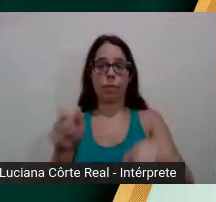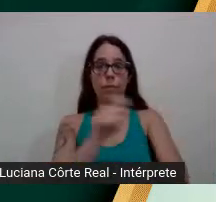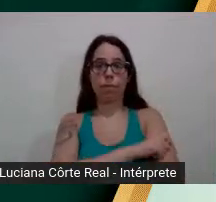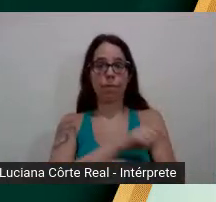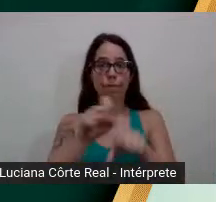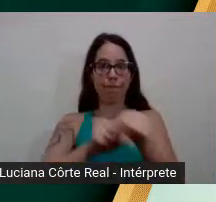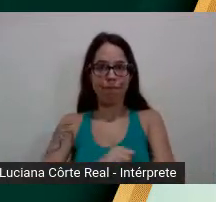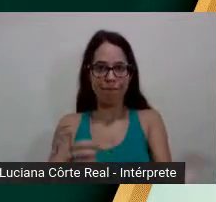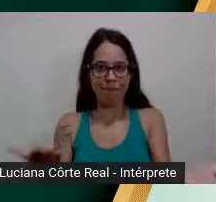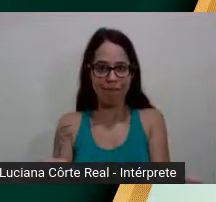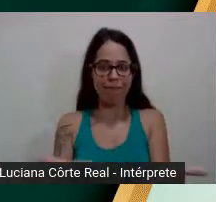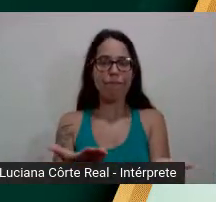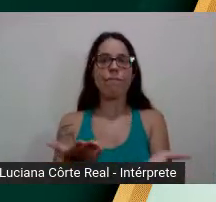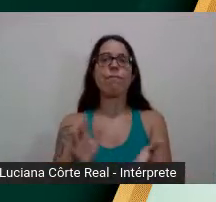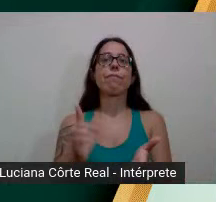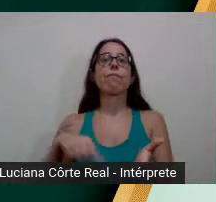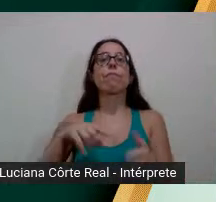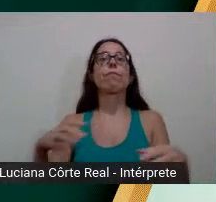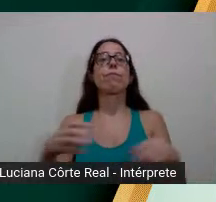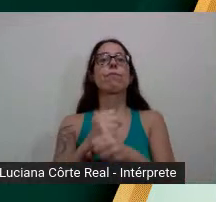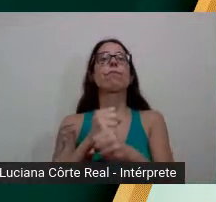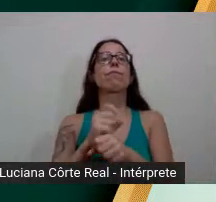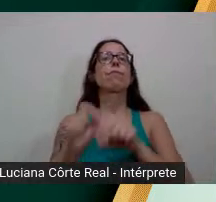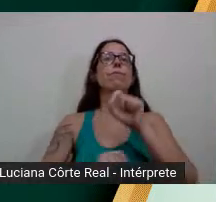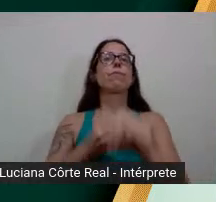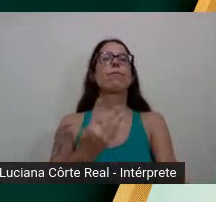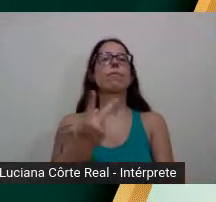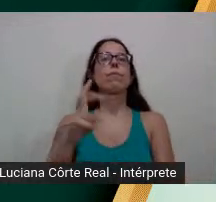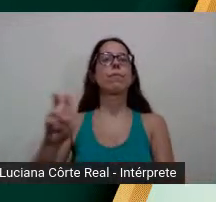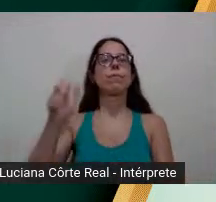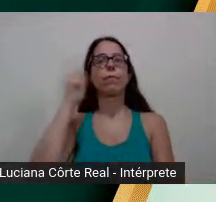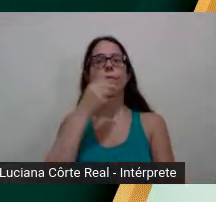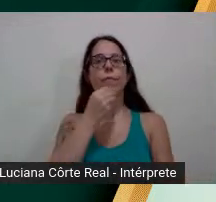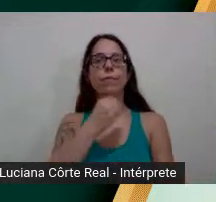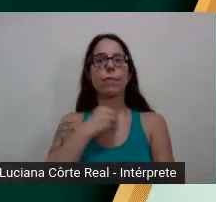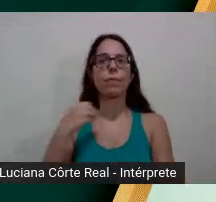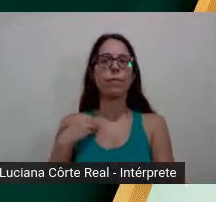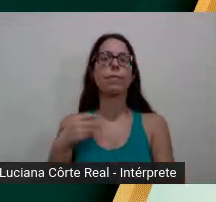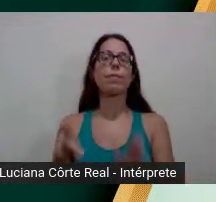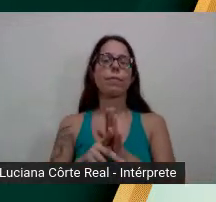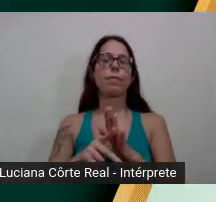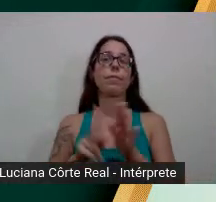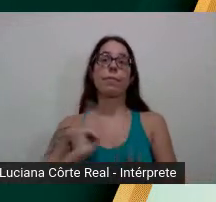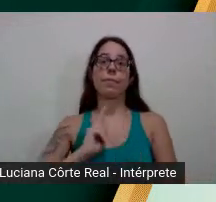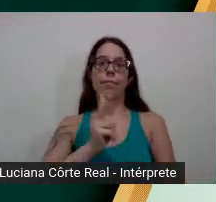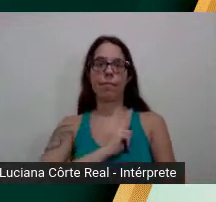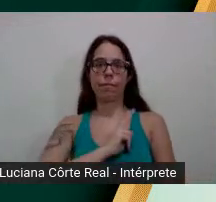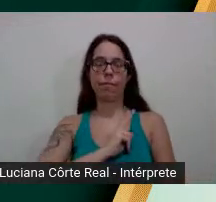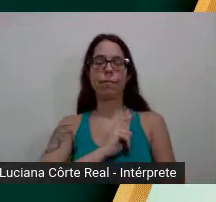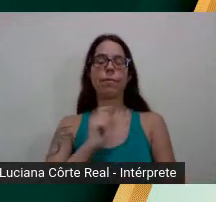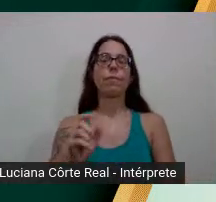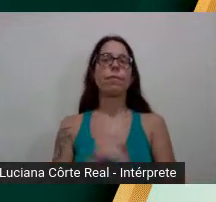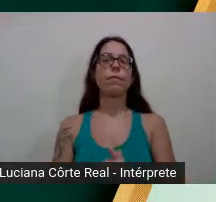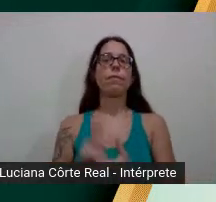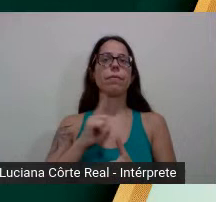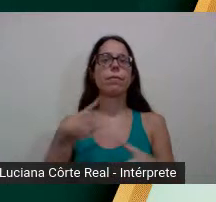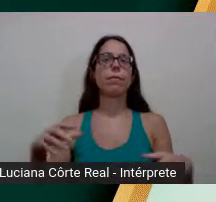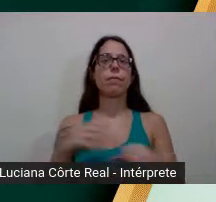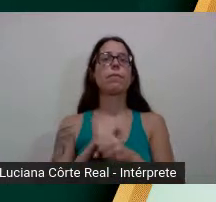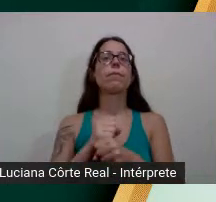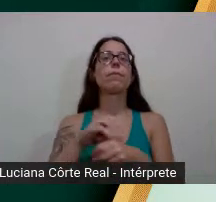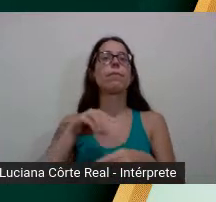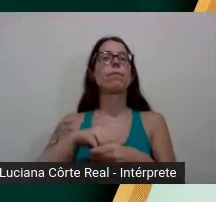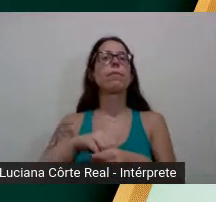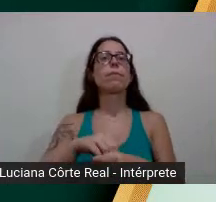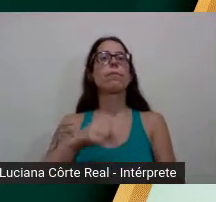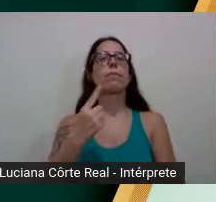completamos 425 médicos e médicas veterinárias, que integralizam